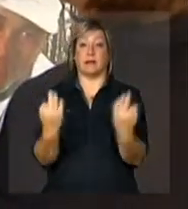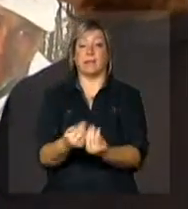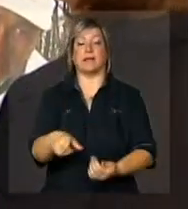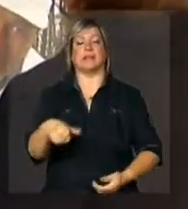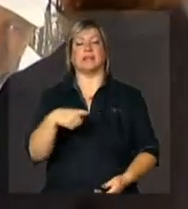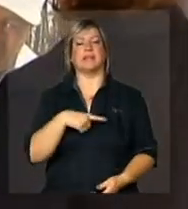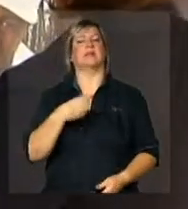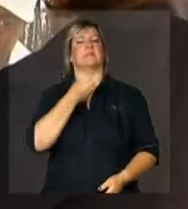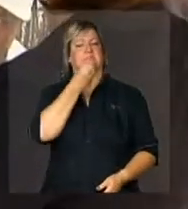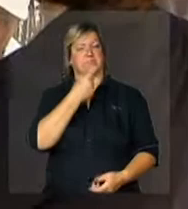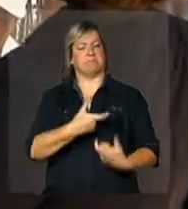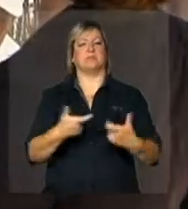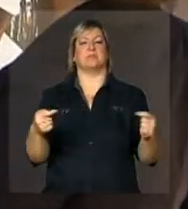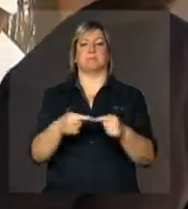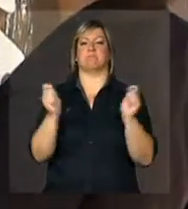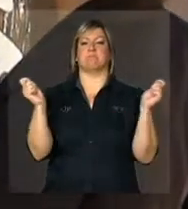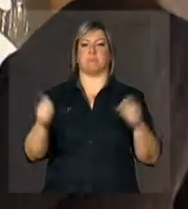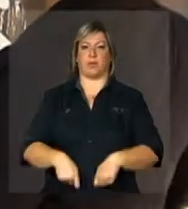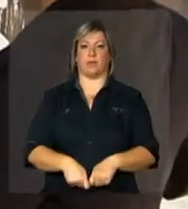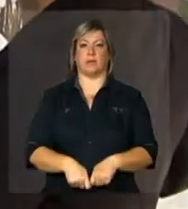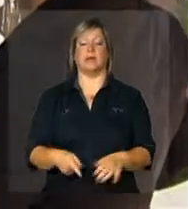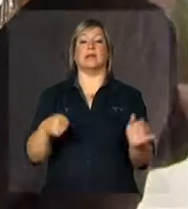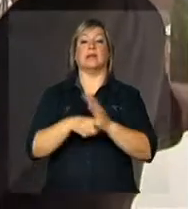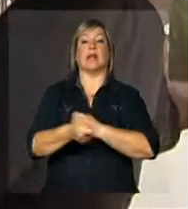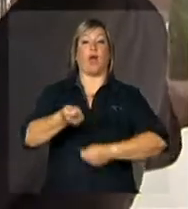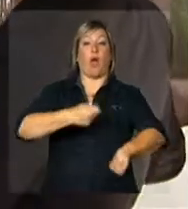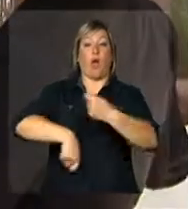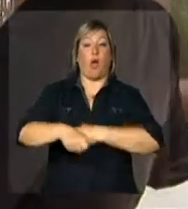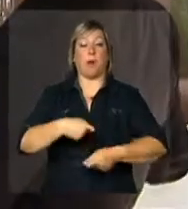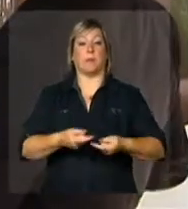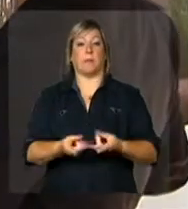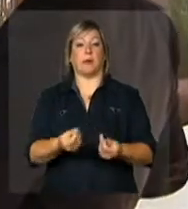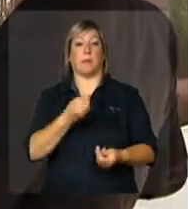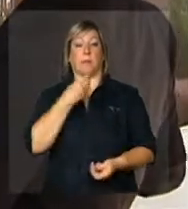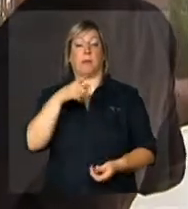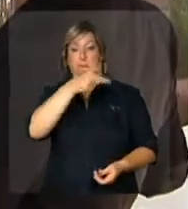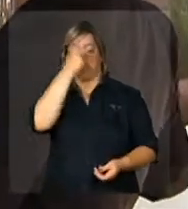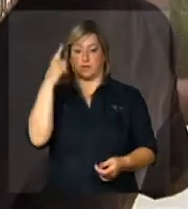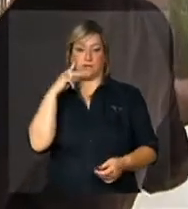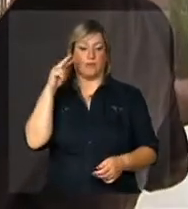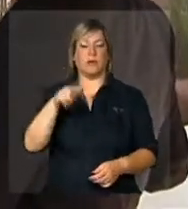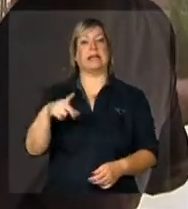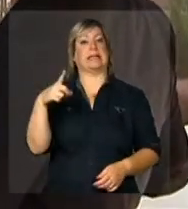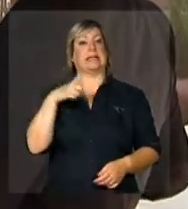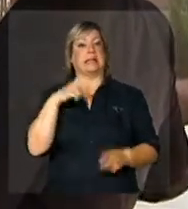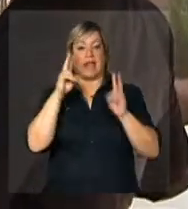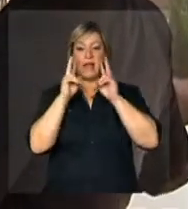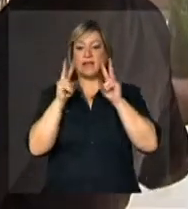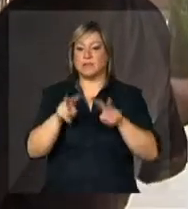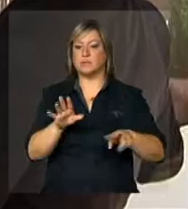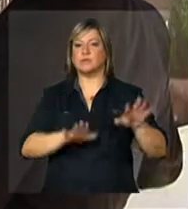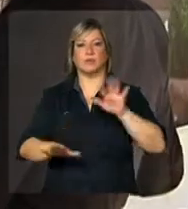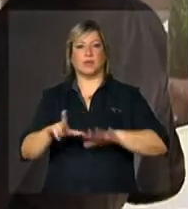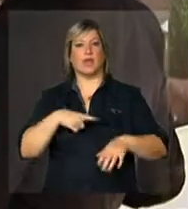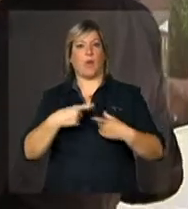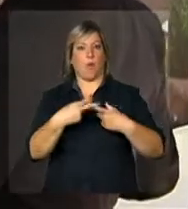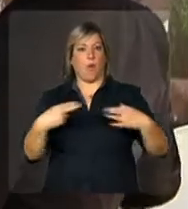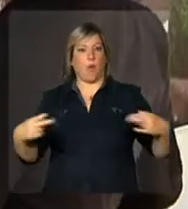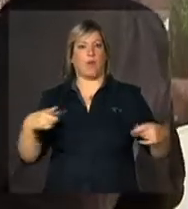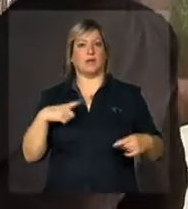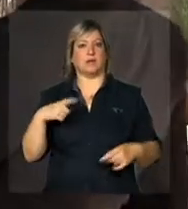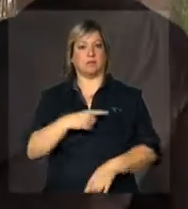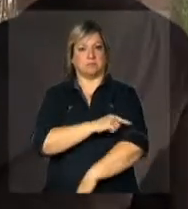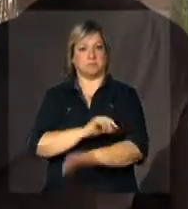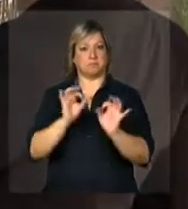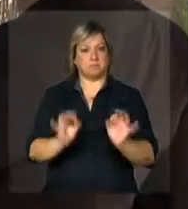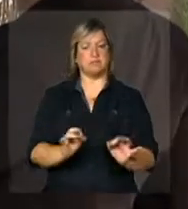parceria que tem tudo para dar certo. E o comércio, na realidade, o consumidor, ele tem prestado mais atenção nesse tipo de comércio